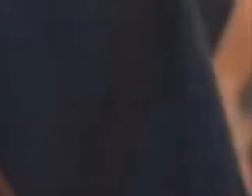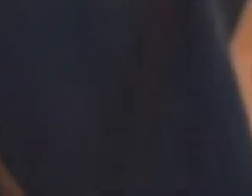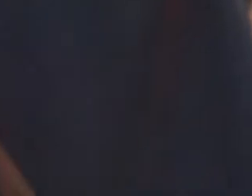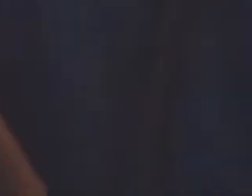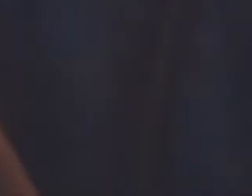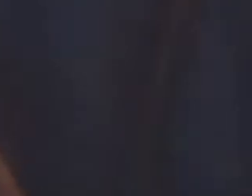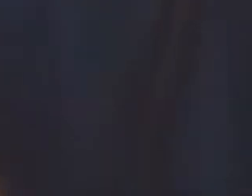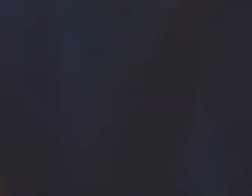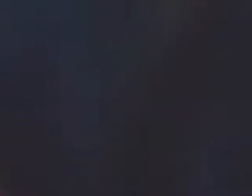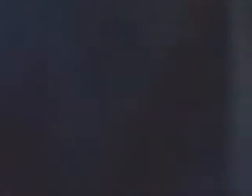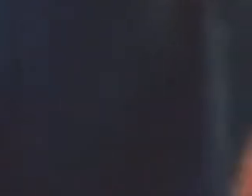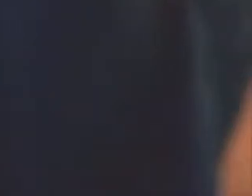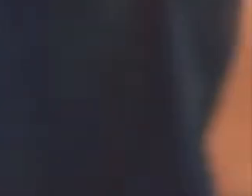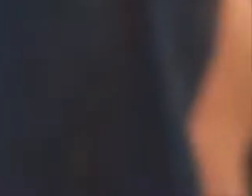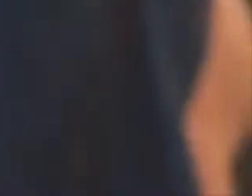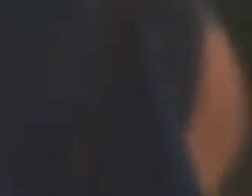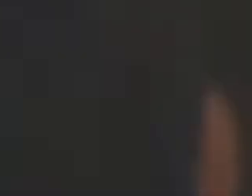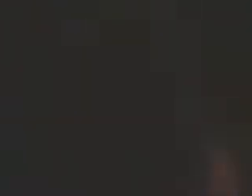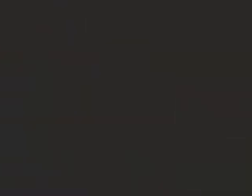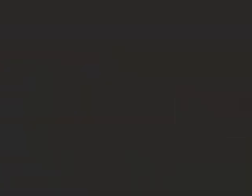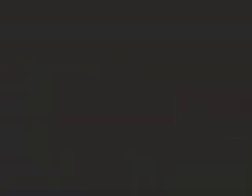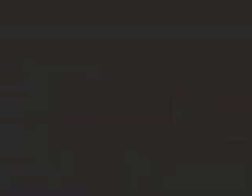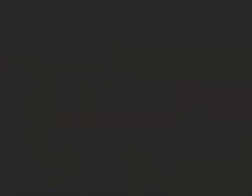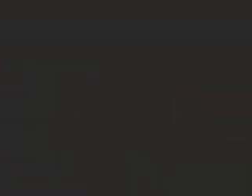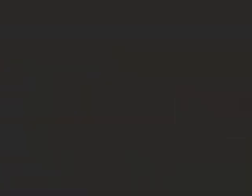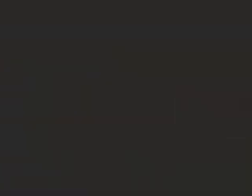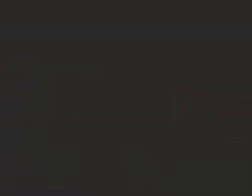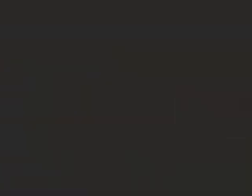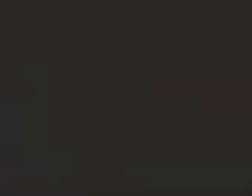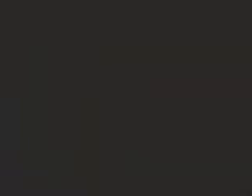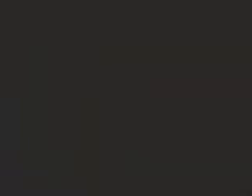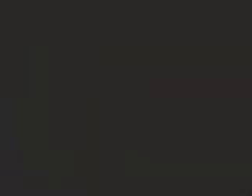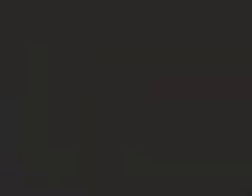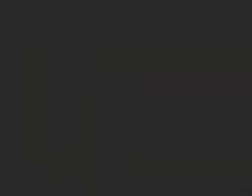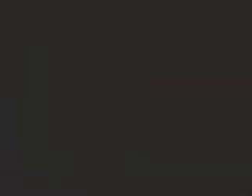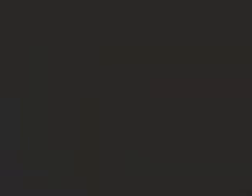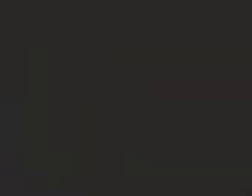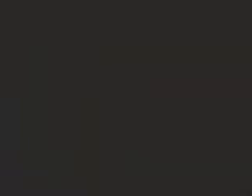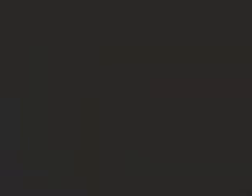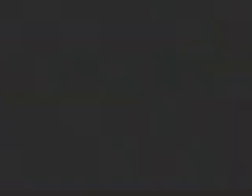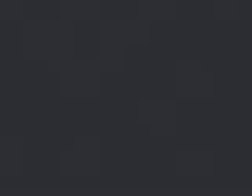juntos? Oracle, a transformação começa aqui.